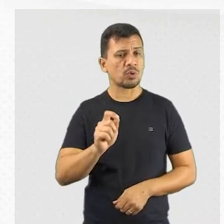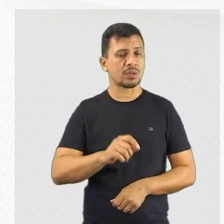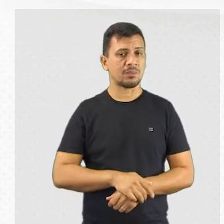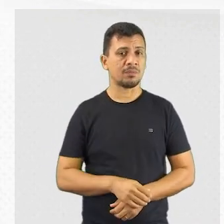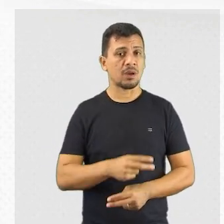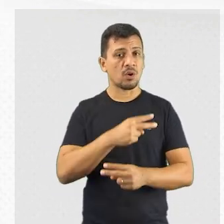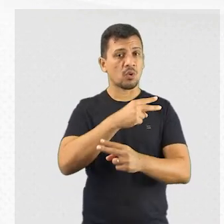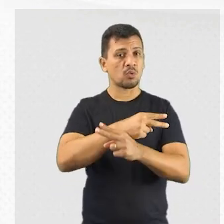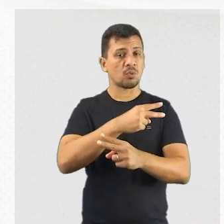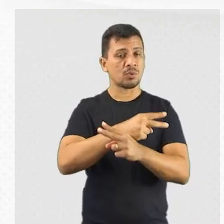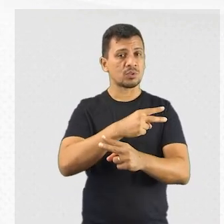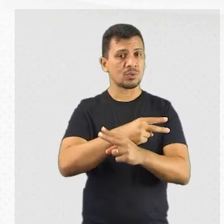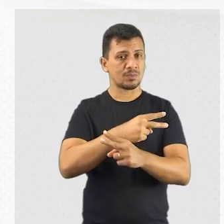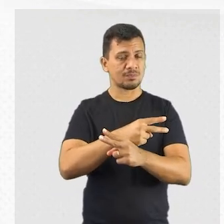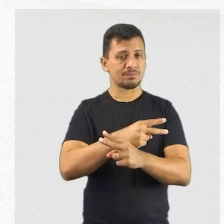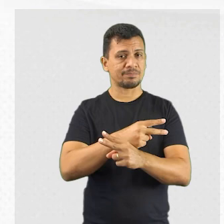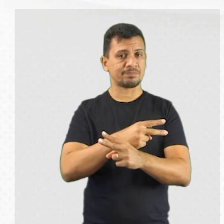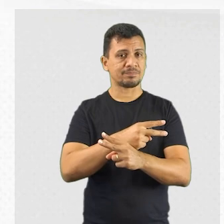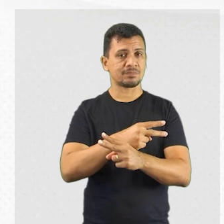cromossomos